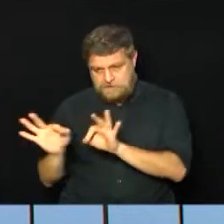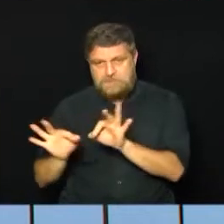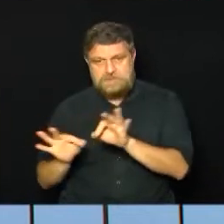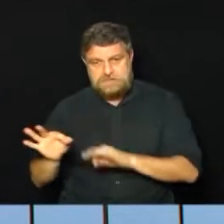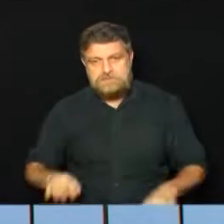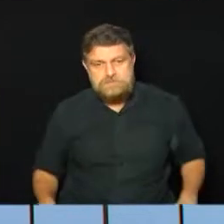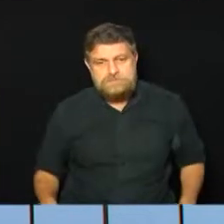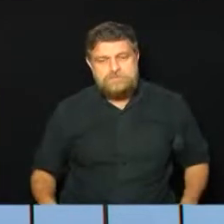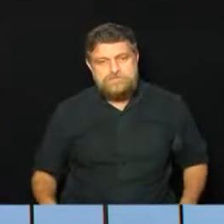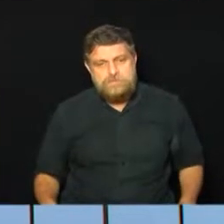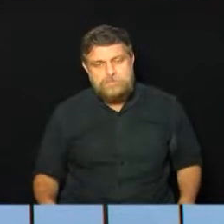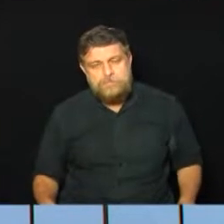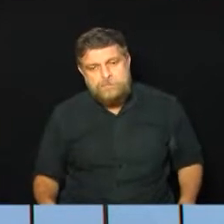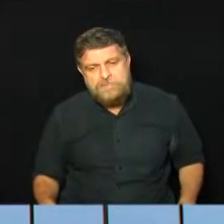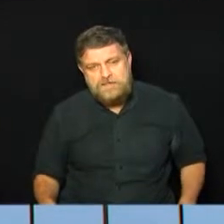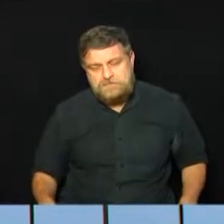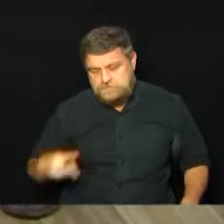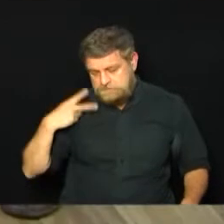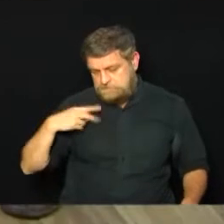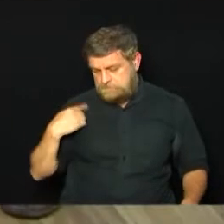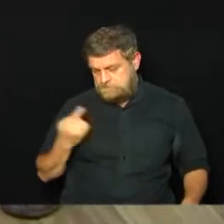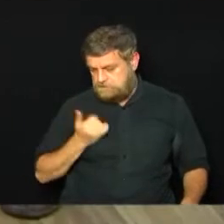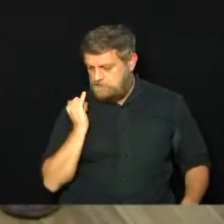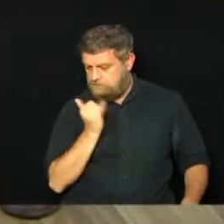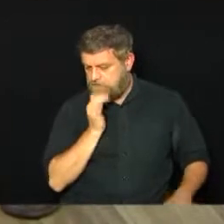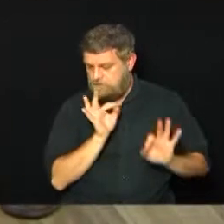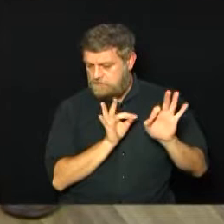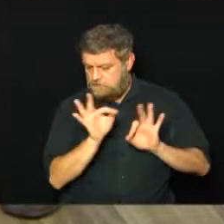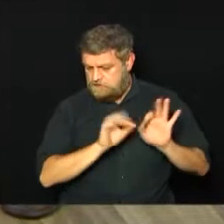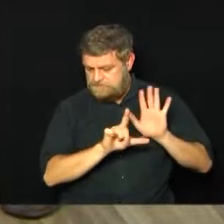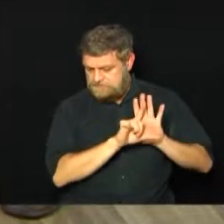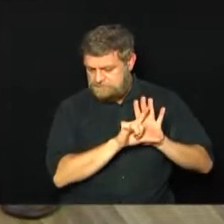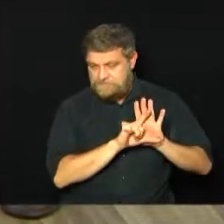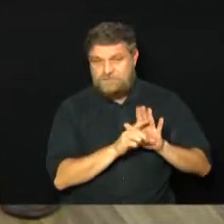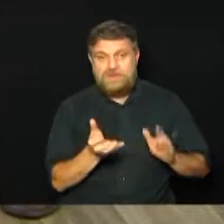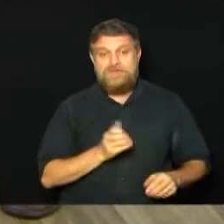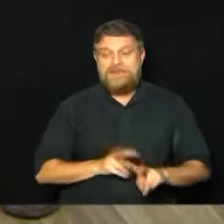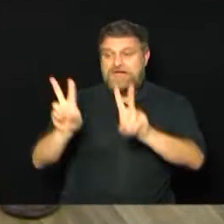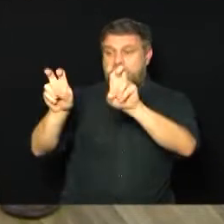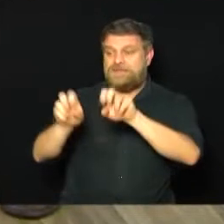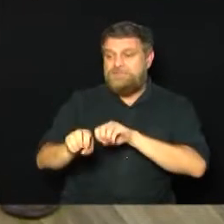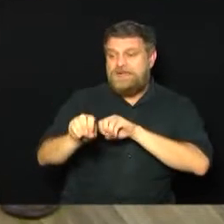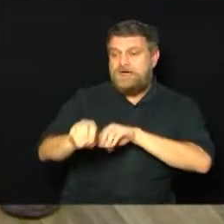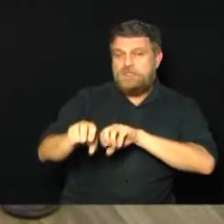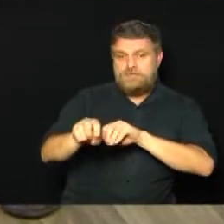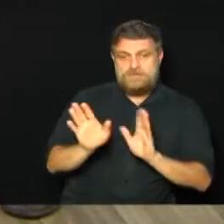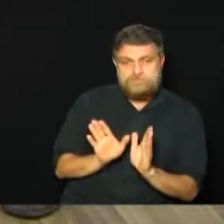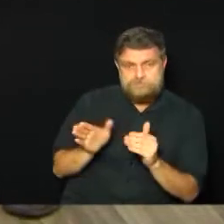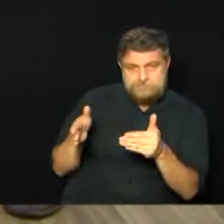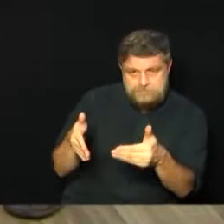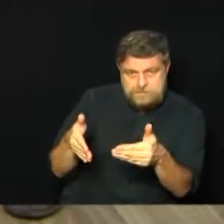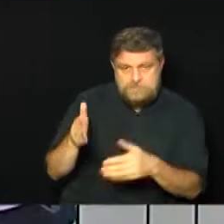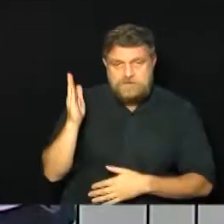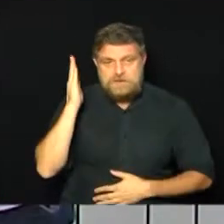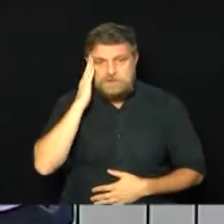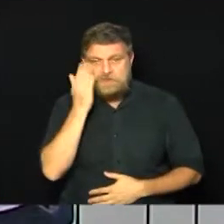hora. Vereador, a gente falou aí de alguns projetos, eu queria mudar agora para a área da educação. A gente sabe que muitos pais